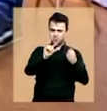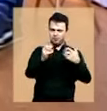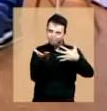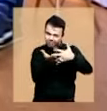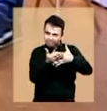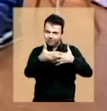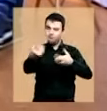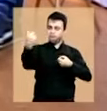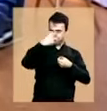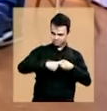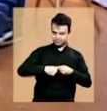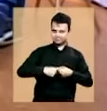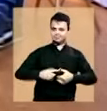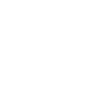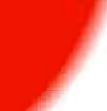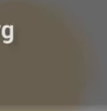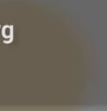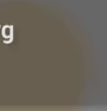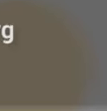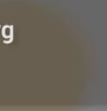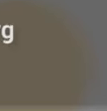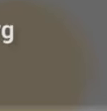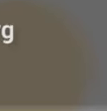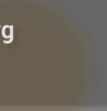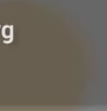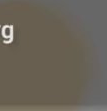um breve intervalo e a gente volta na sequência.